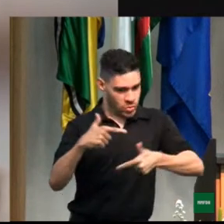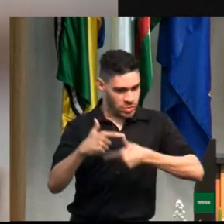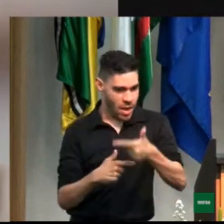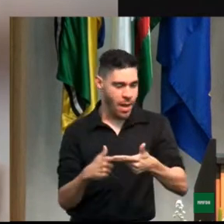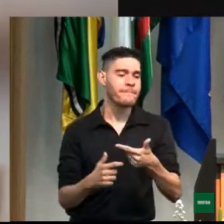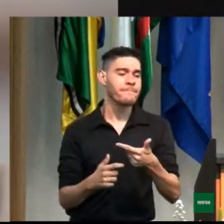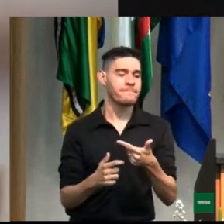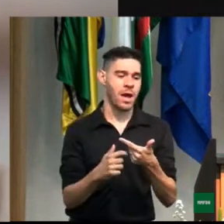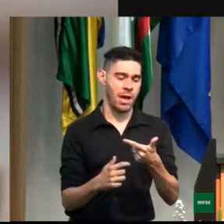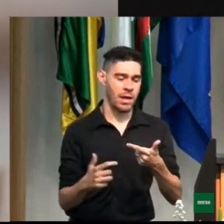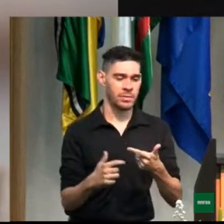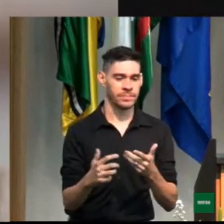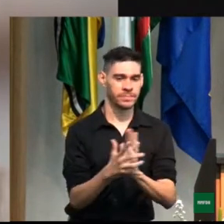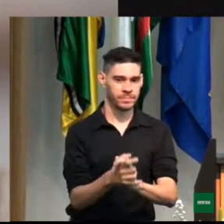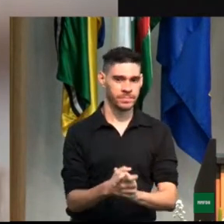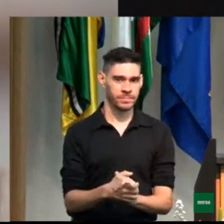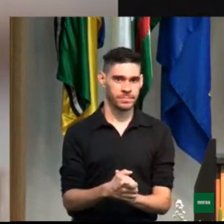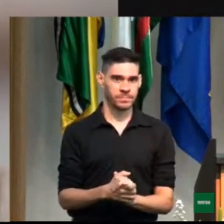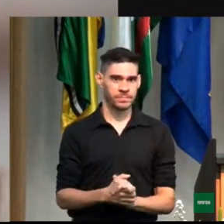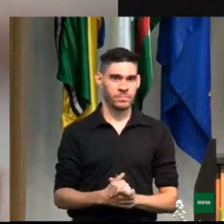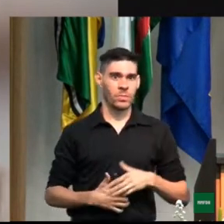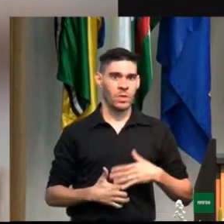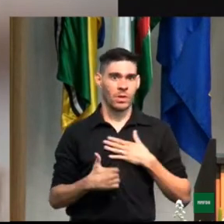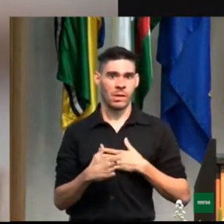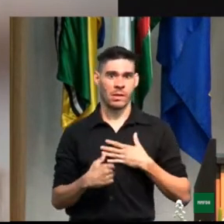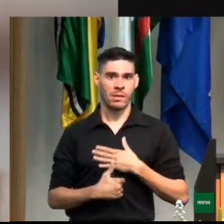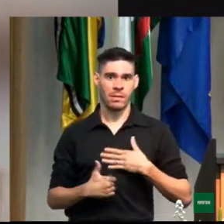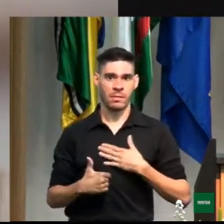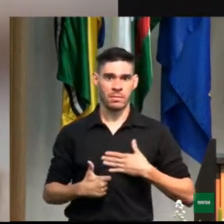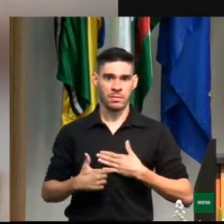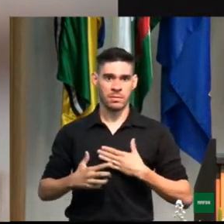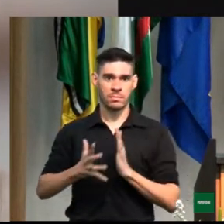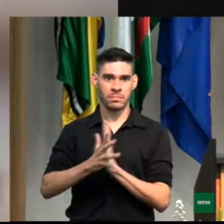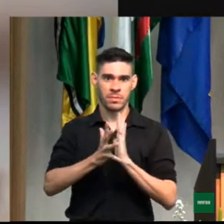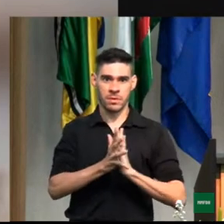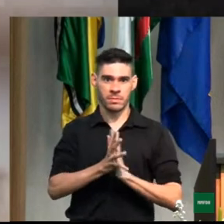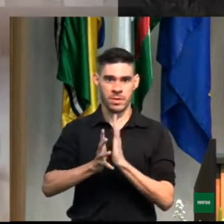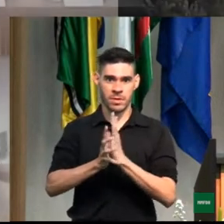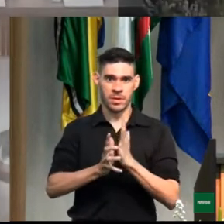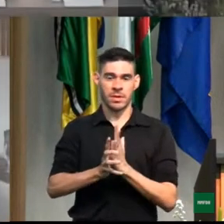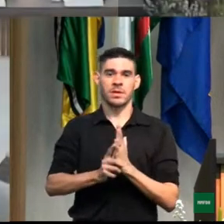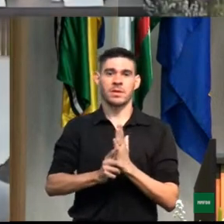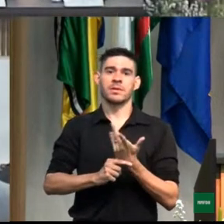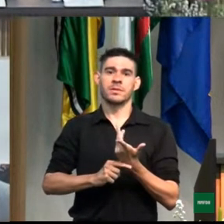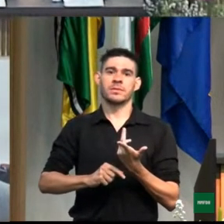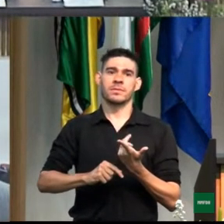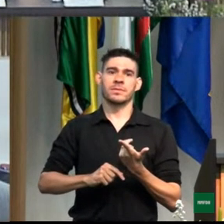servidores. Gostaria de agradecer e parabenizar pelo evento. Muito obrigado.